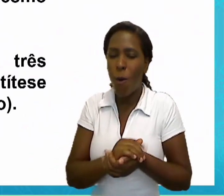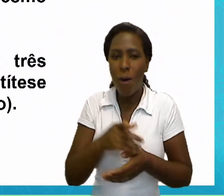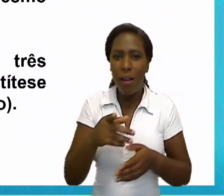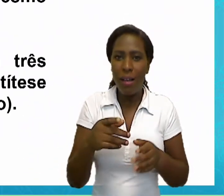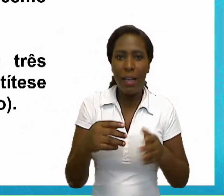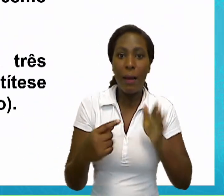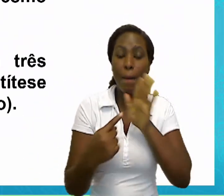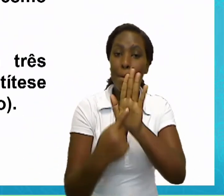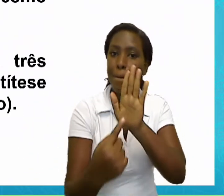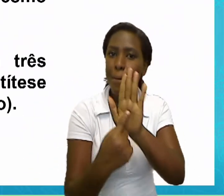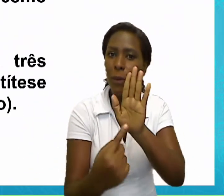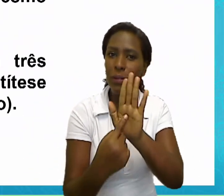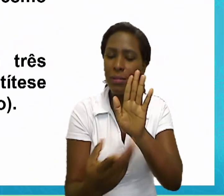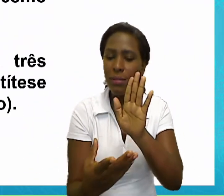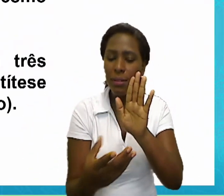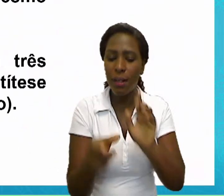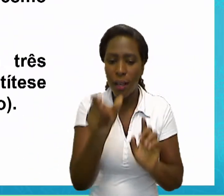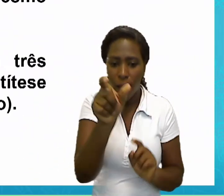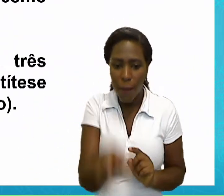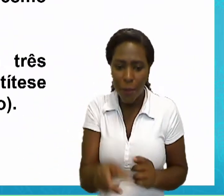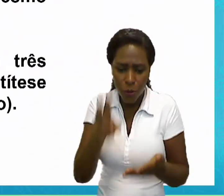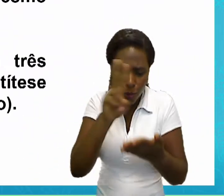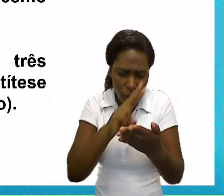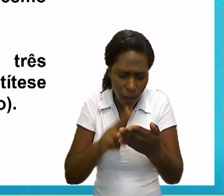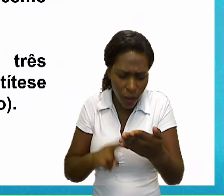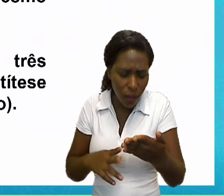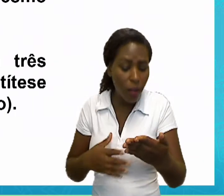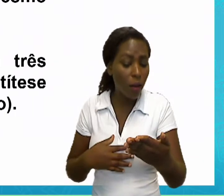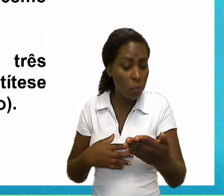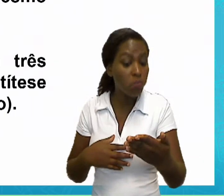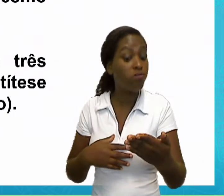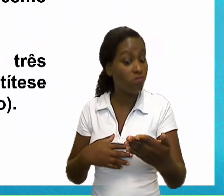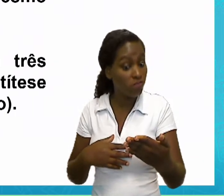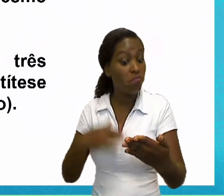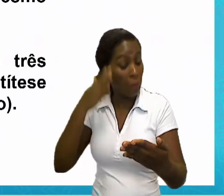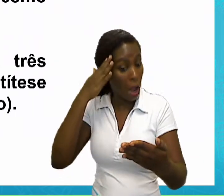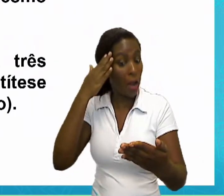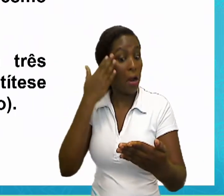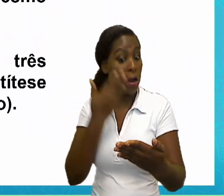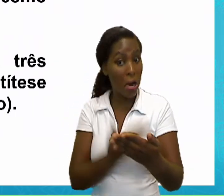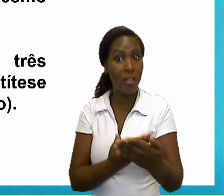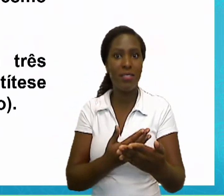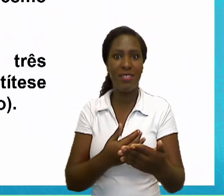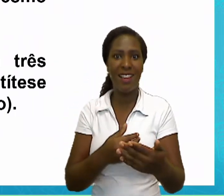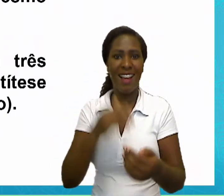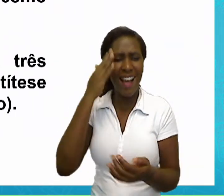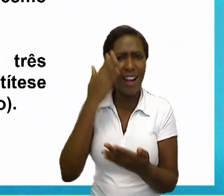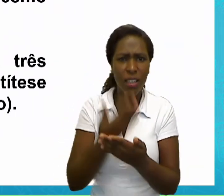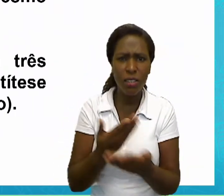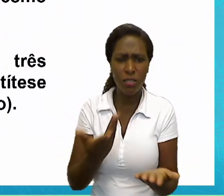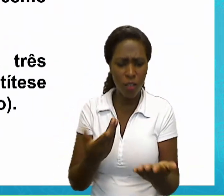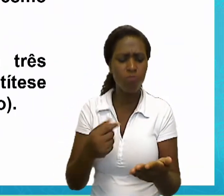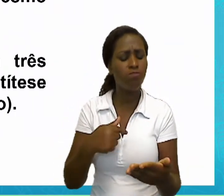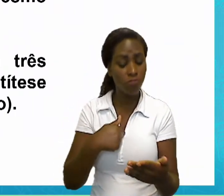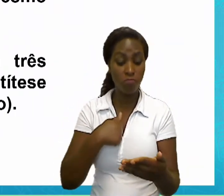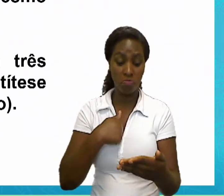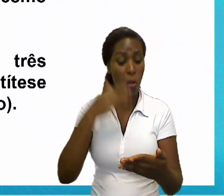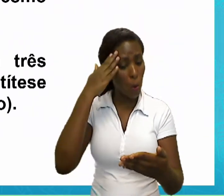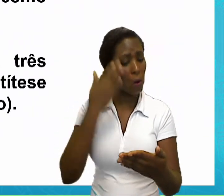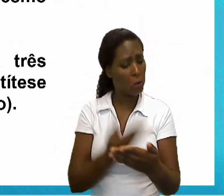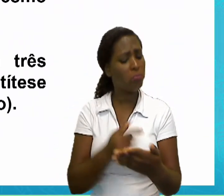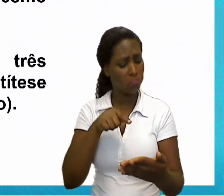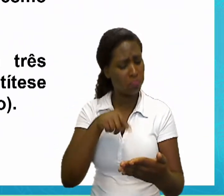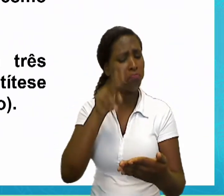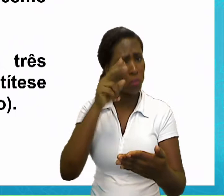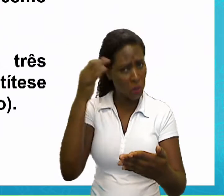vista. E a estrutura, ela é dividida de que forma, então? Em uma tese, que é a apresentação, a antítese, que